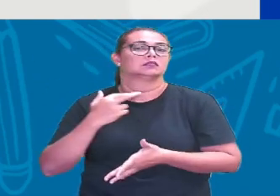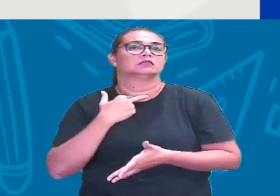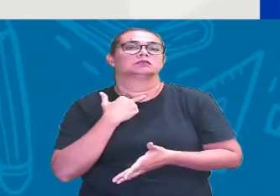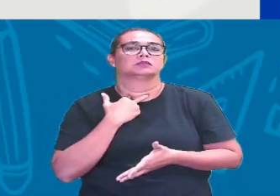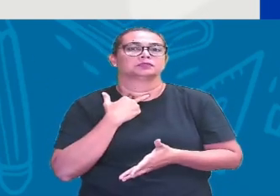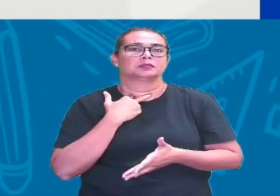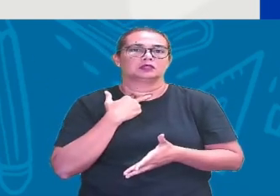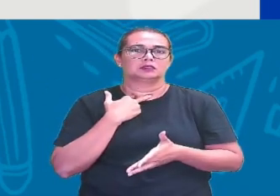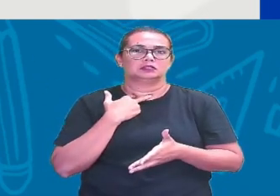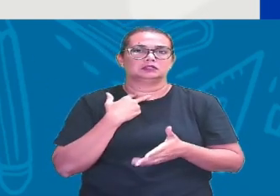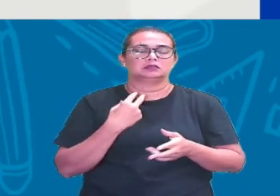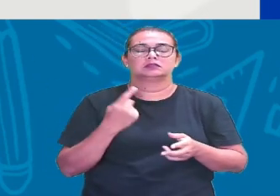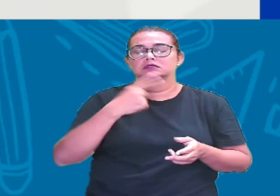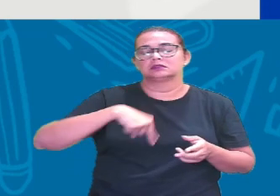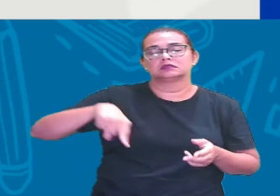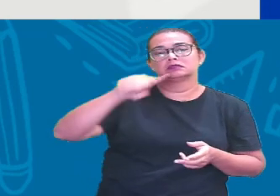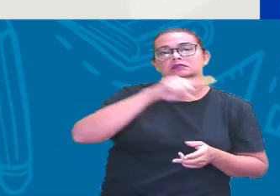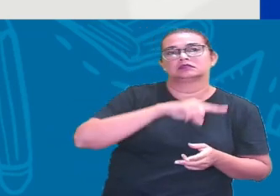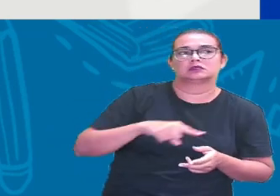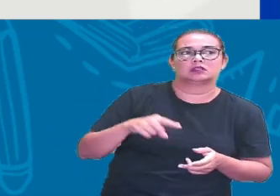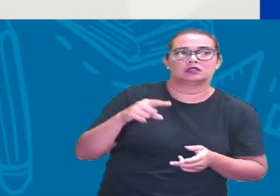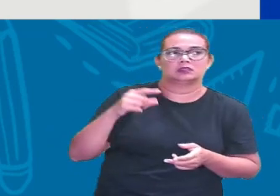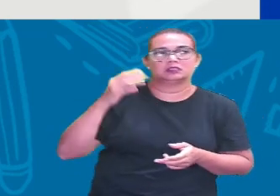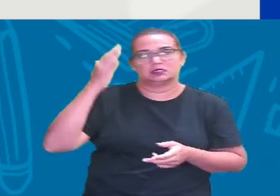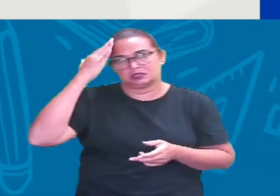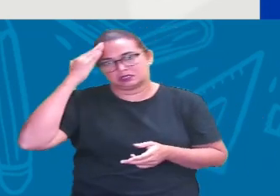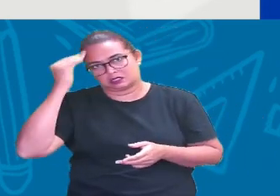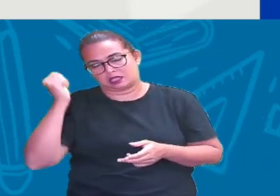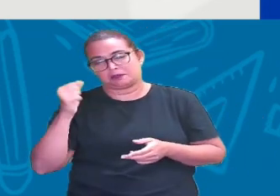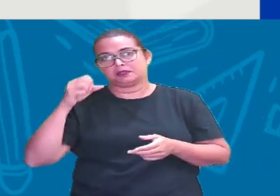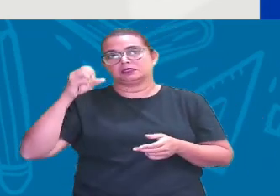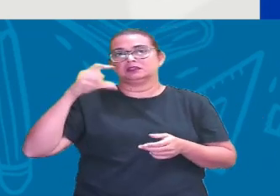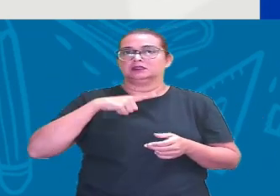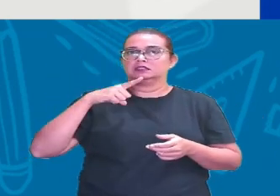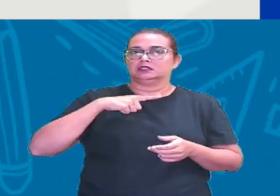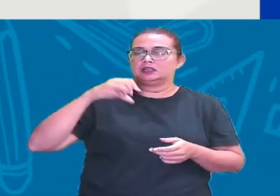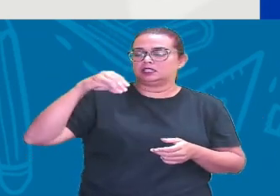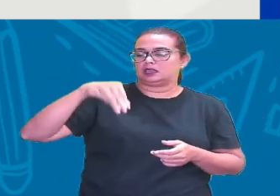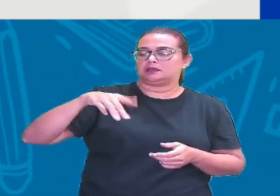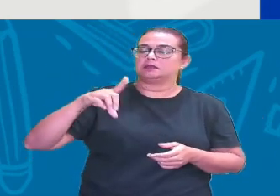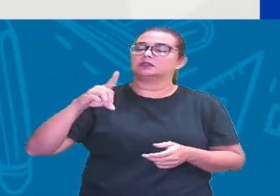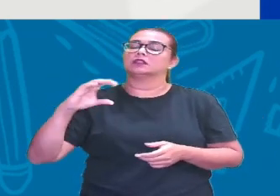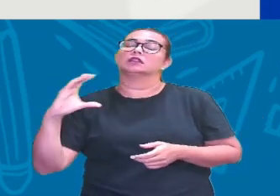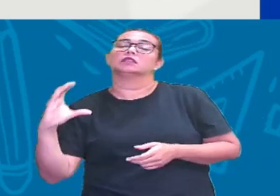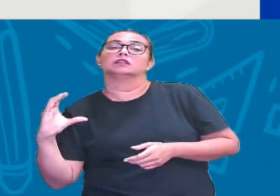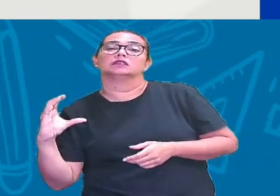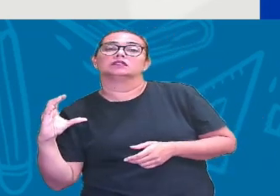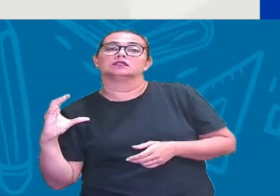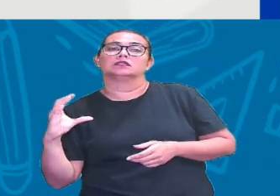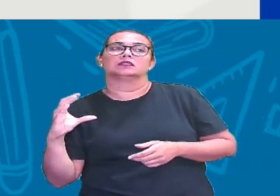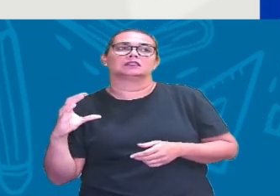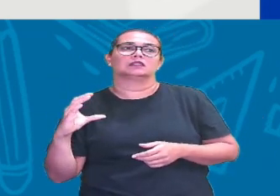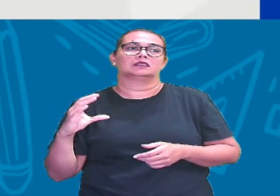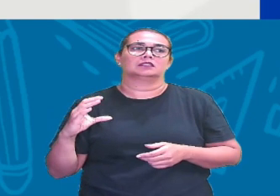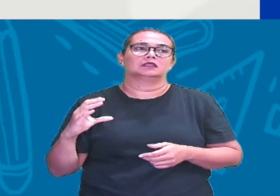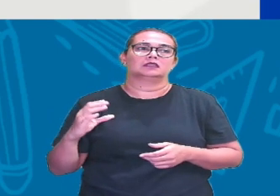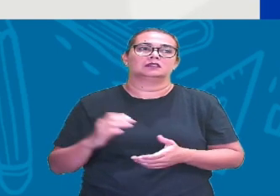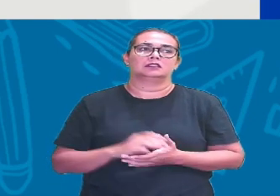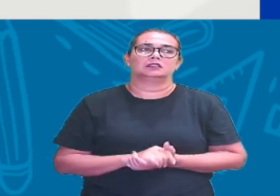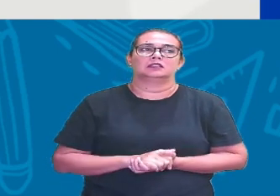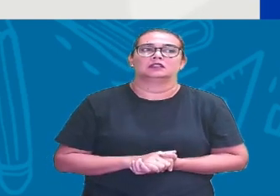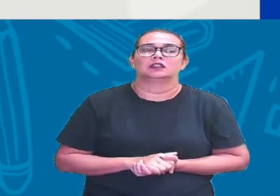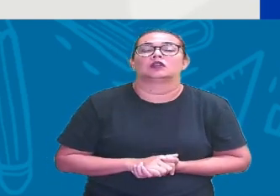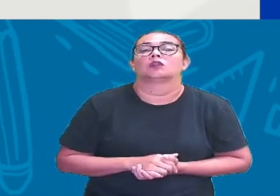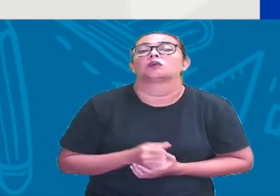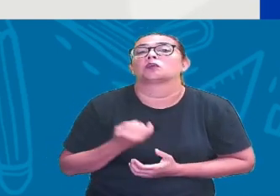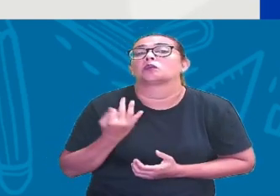Então, percebemos que nós vamos ter aqui um máximo divisor comum. Então, para isso, de